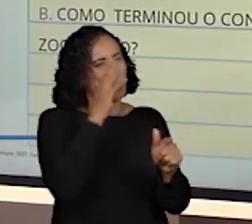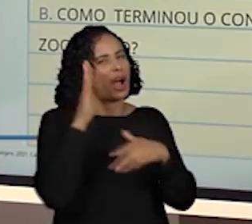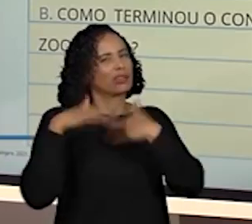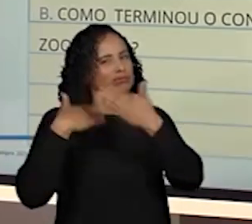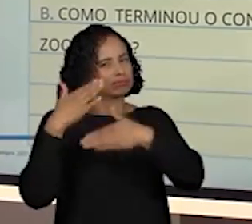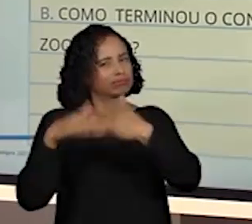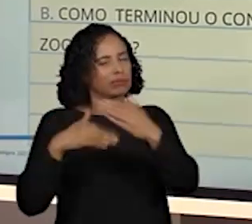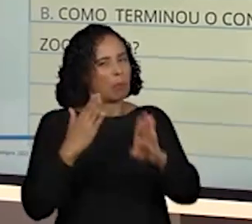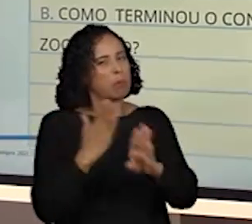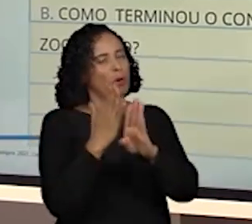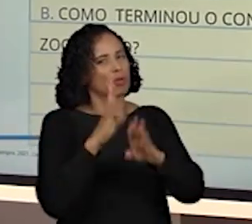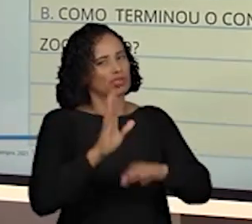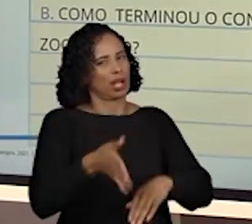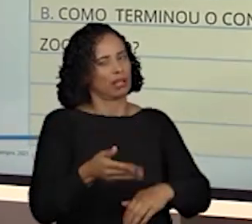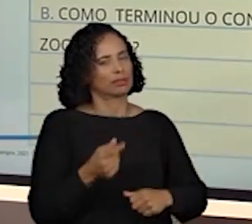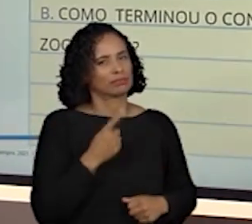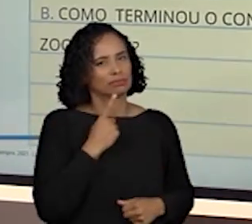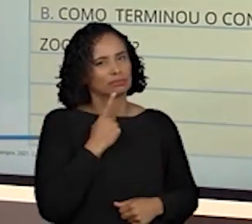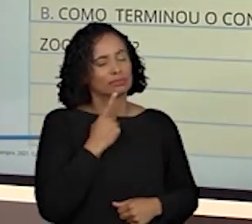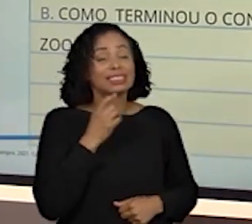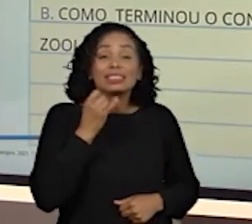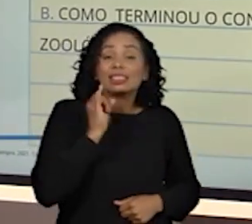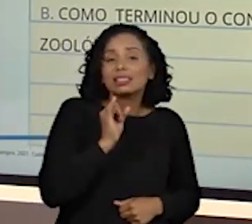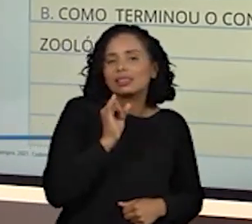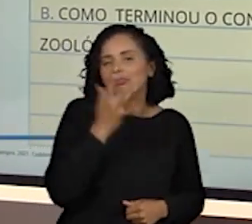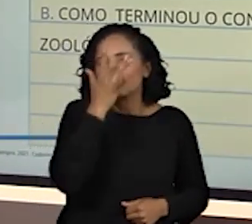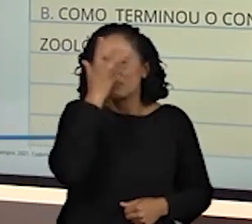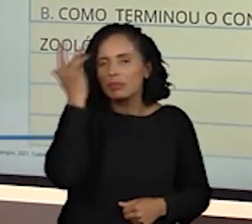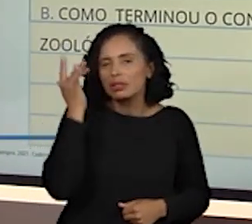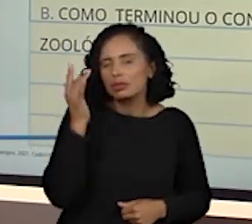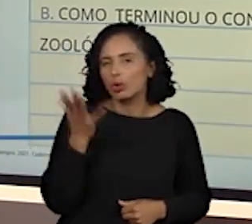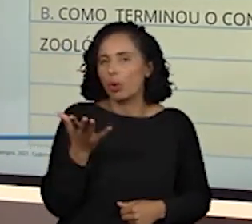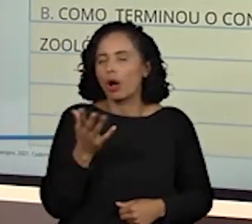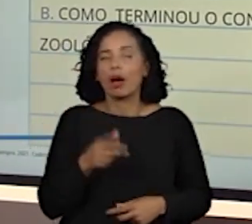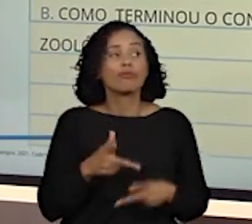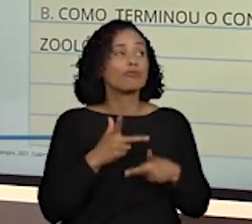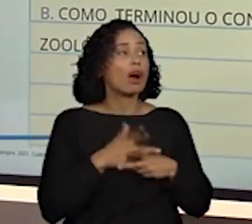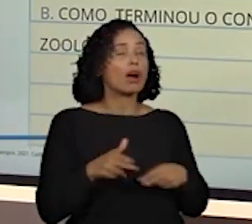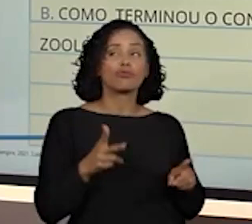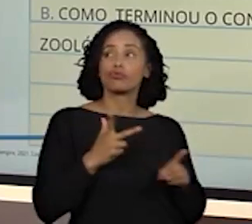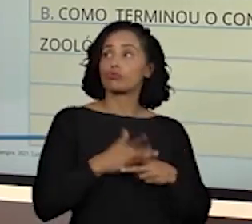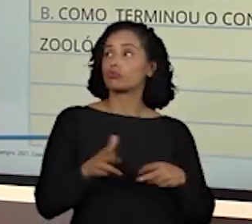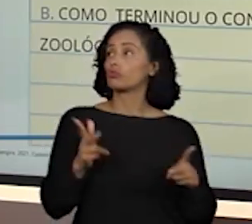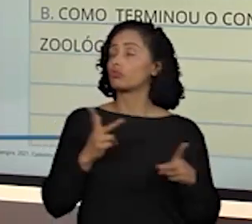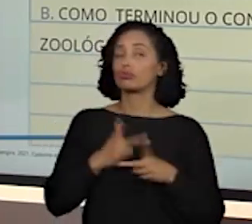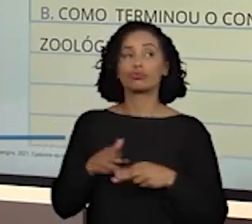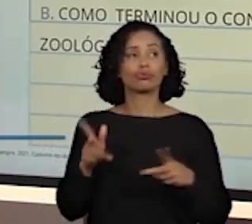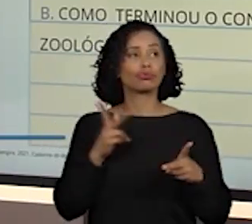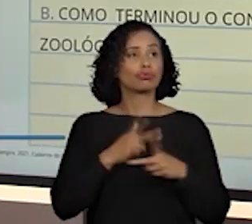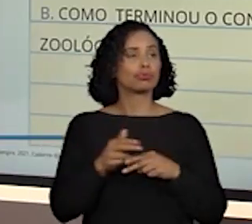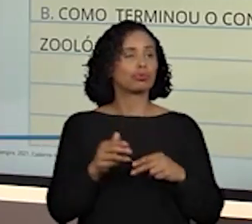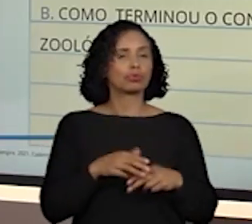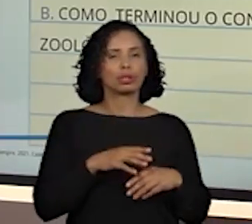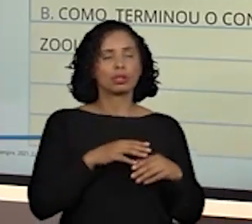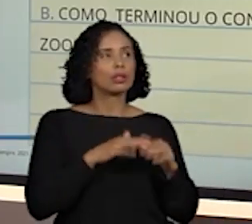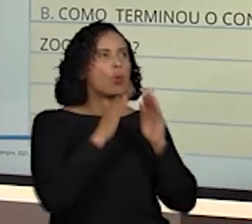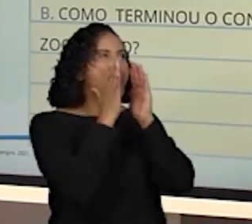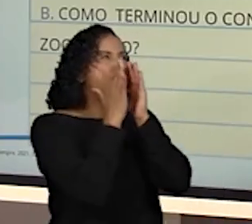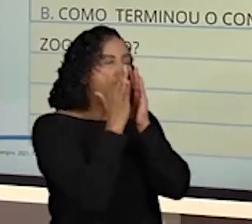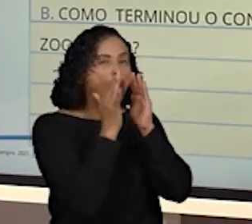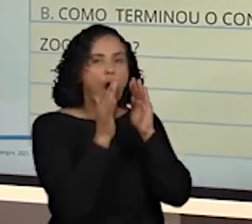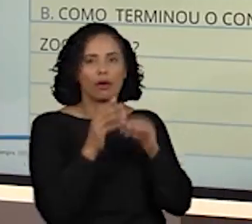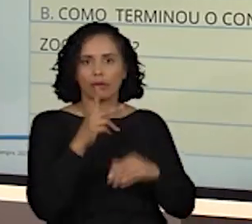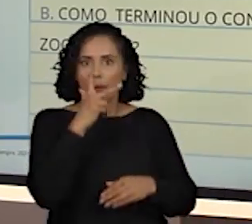fosse alguém muito bom? Alguém realmente bem disfarçado, que fez um plano mirabolante, está assombrando